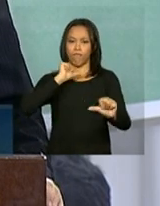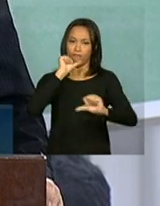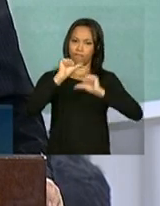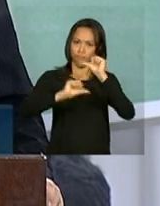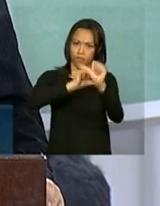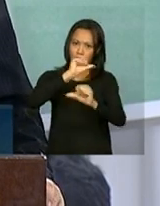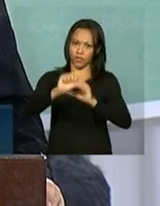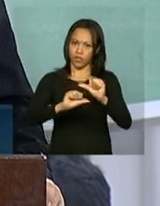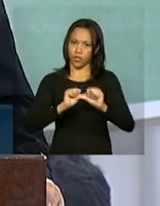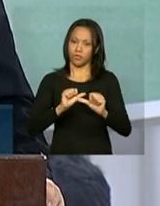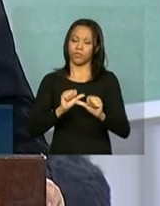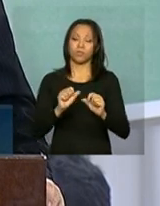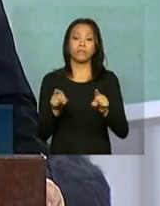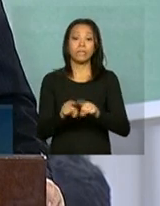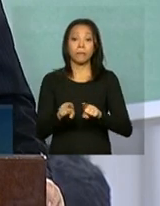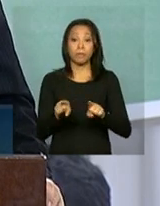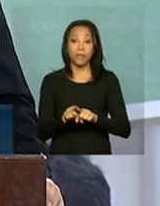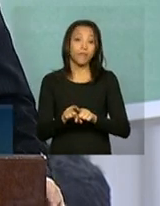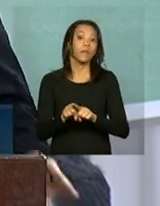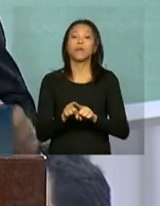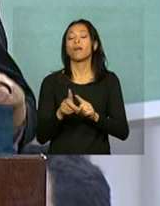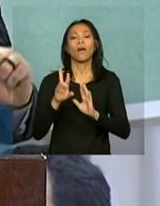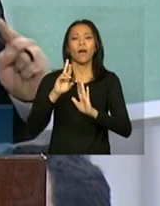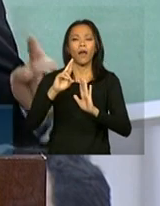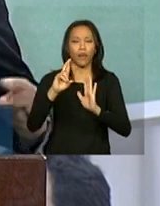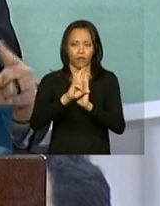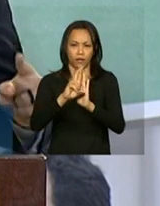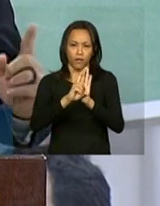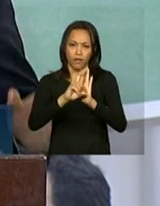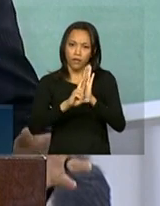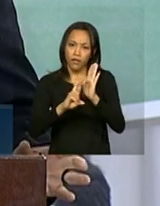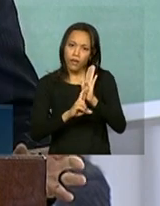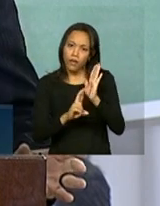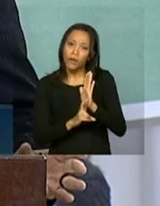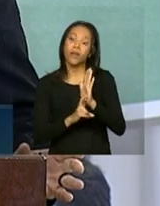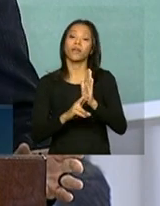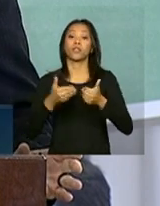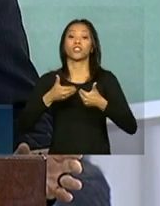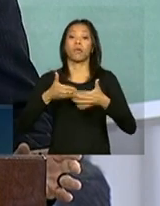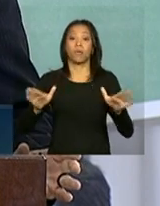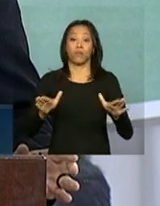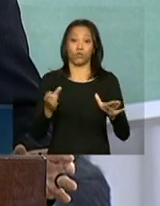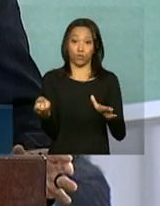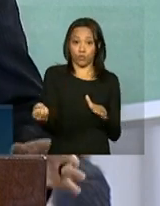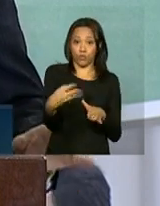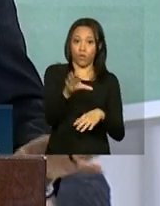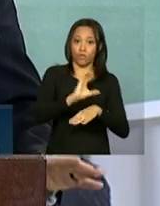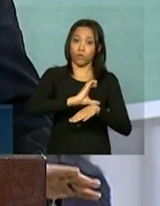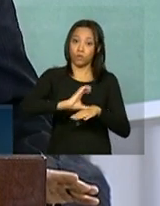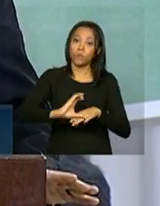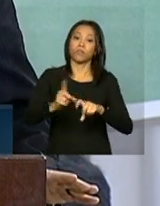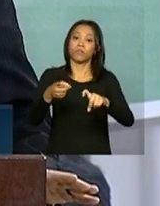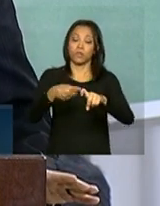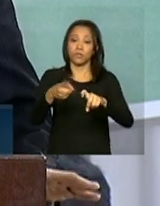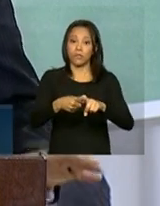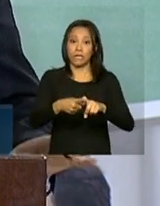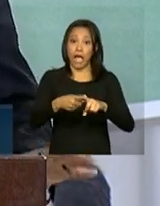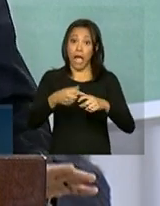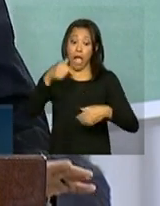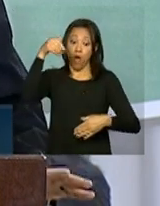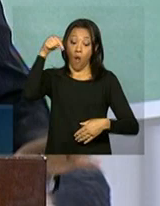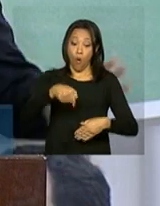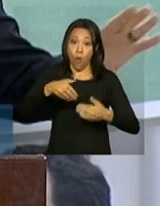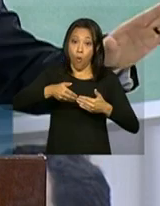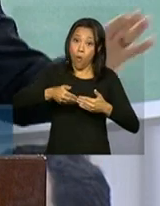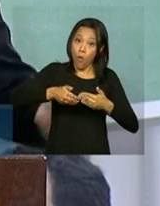totalmente a regulação do processo de abertura dos novos cursos de medicina. A partir de agora, só